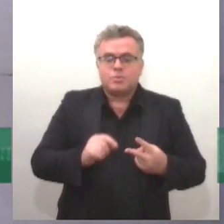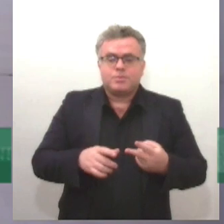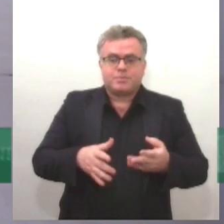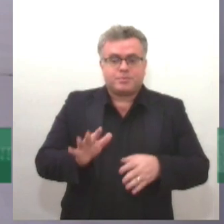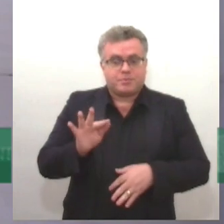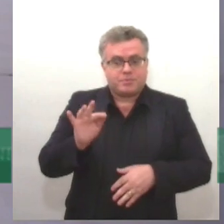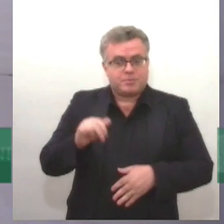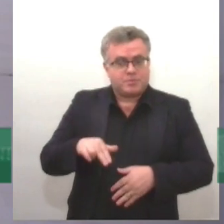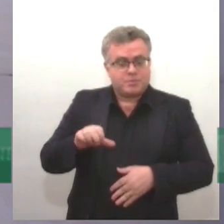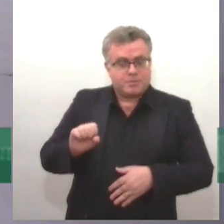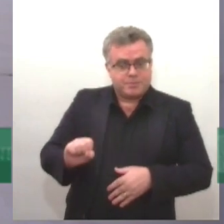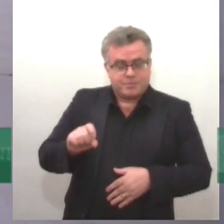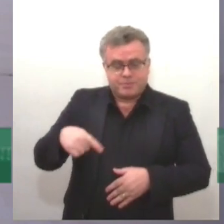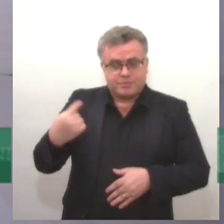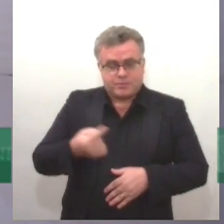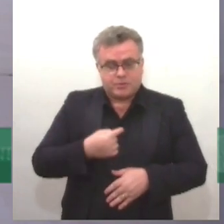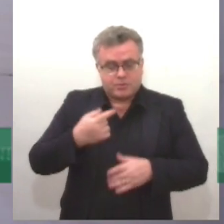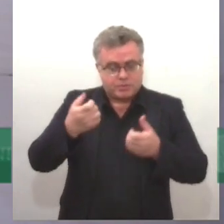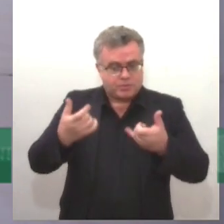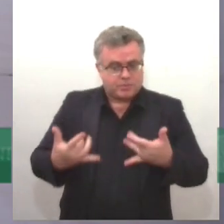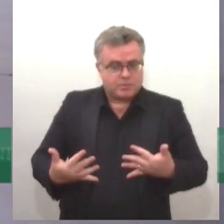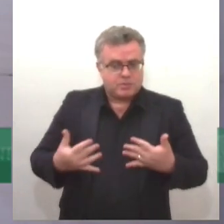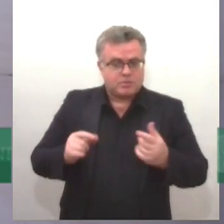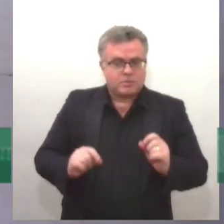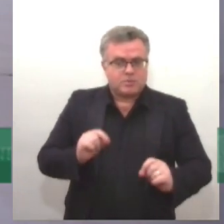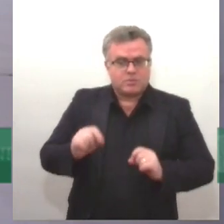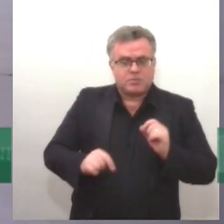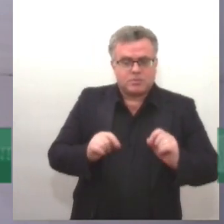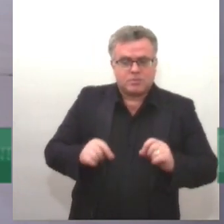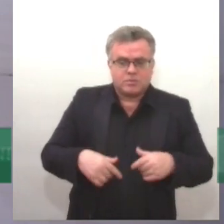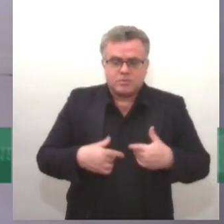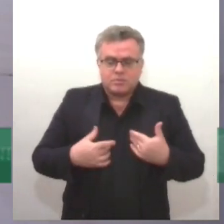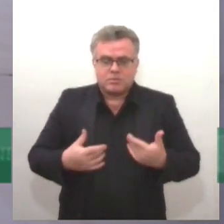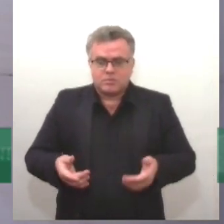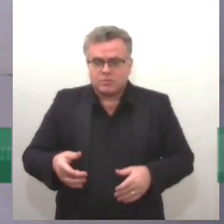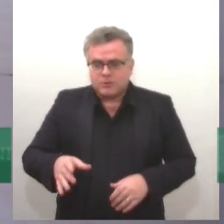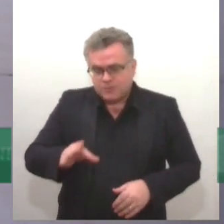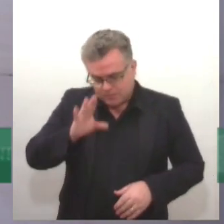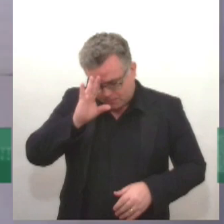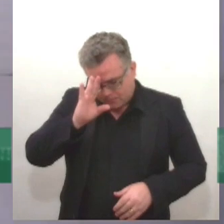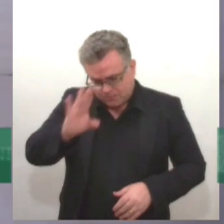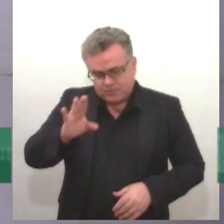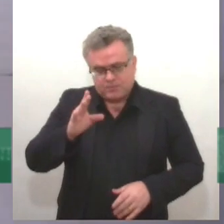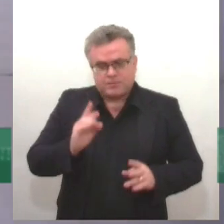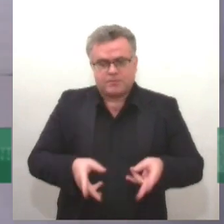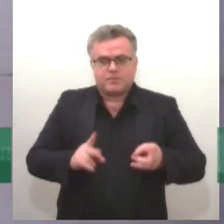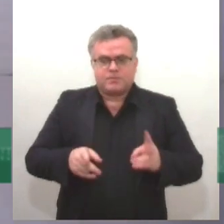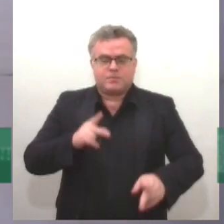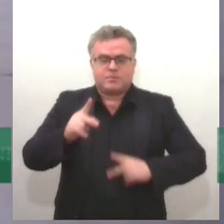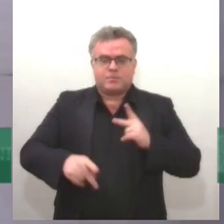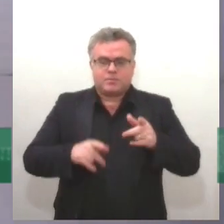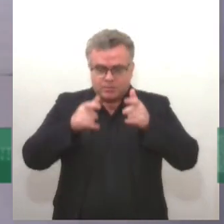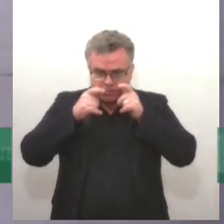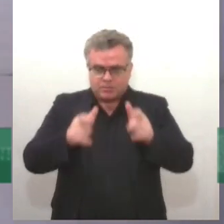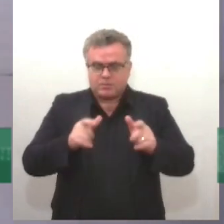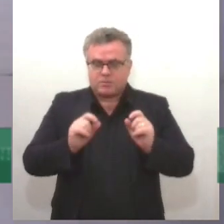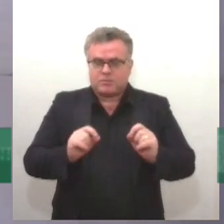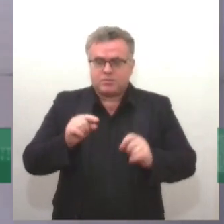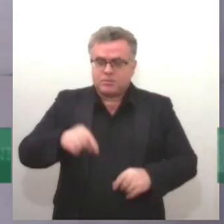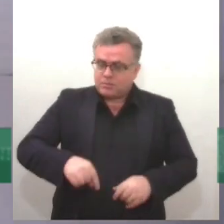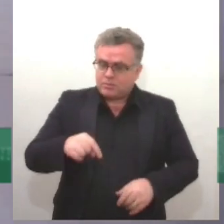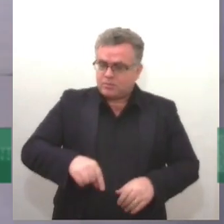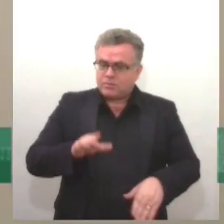por aquilo que é o essencial, o coração do interesse público para a nossa cidadania.